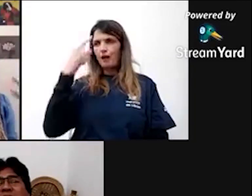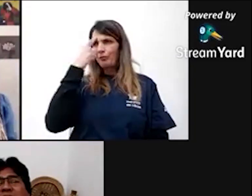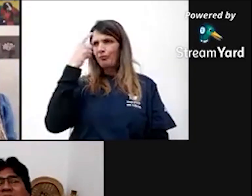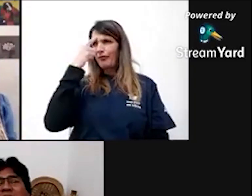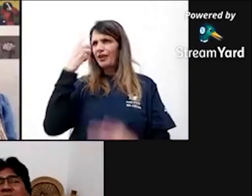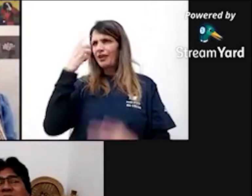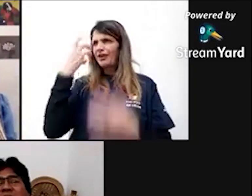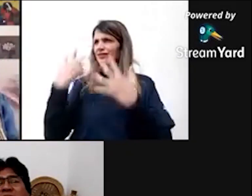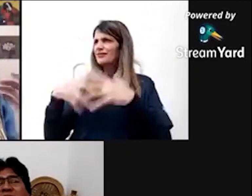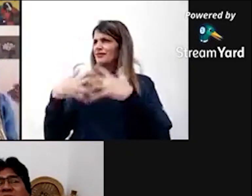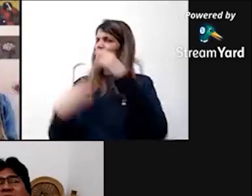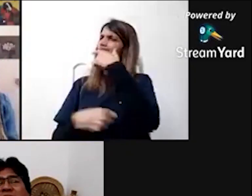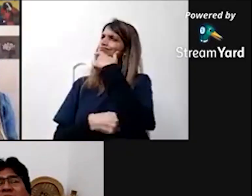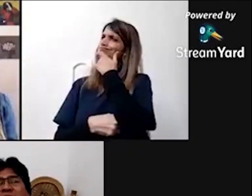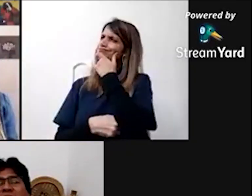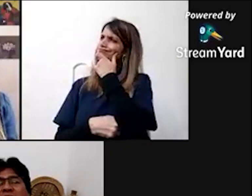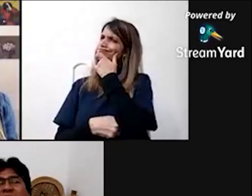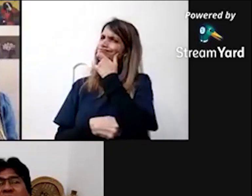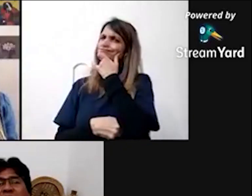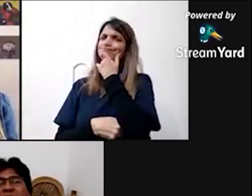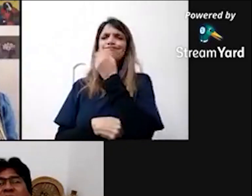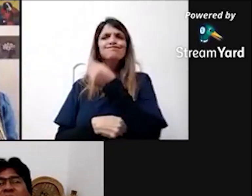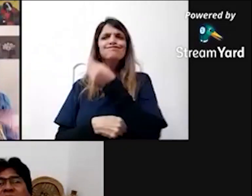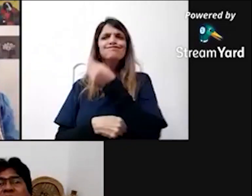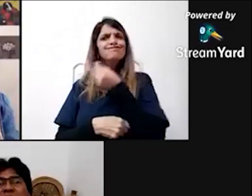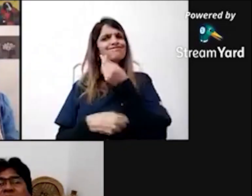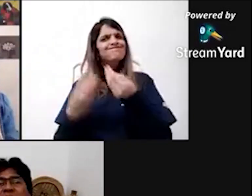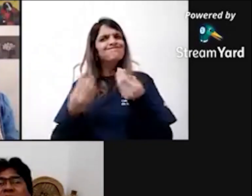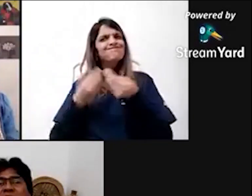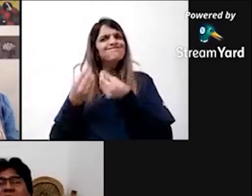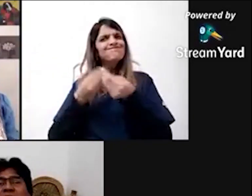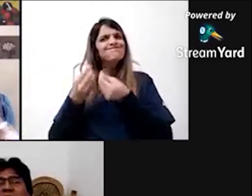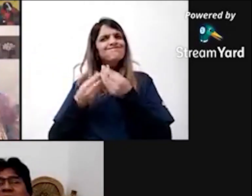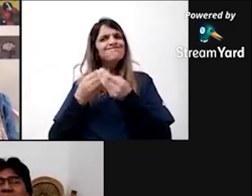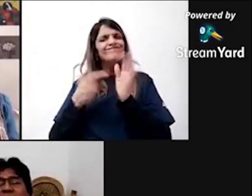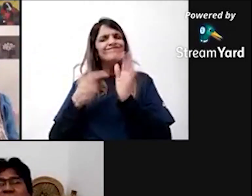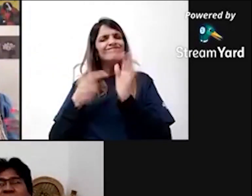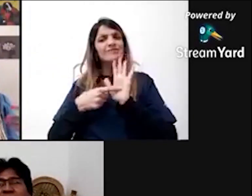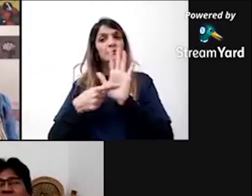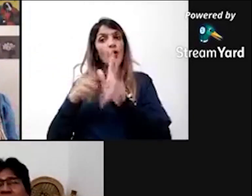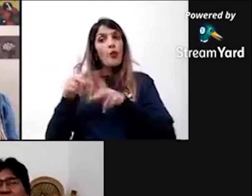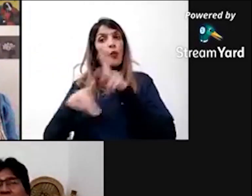uma educação, uma apresentação dos povos indígenas, uma perspectiva